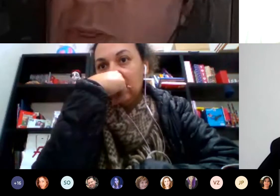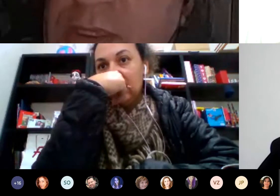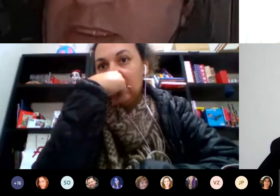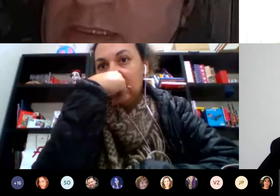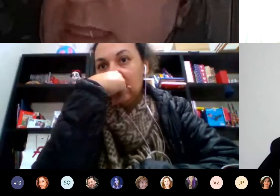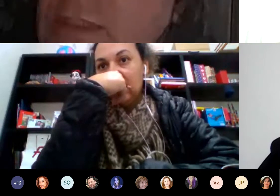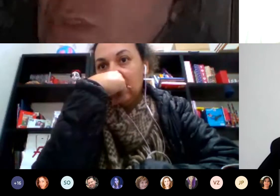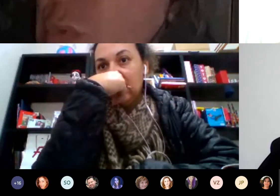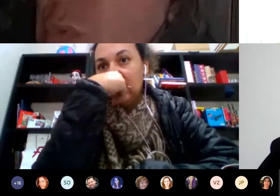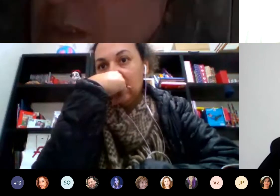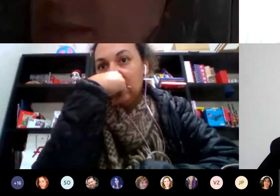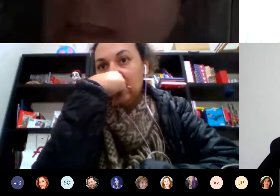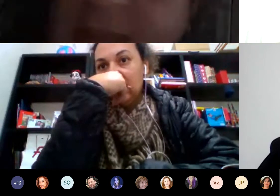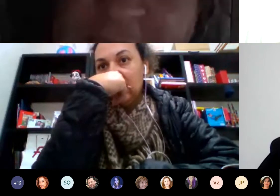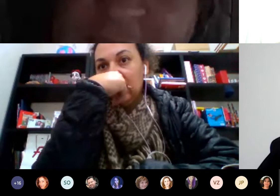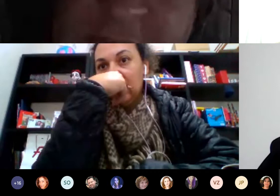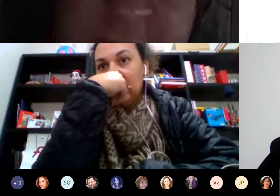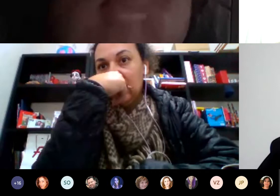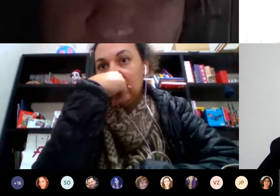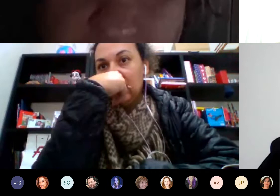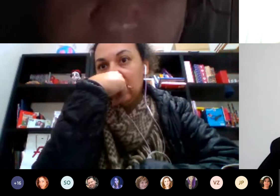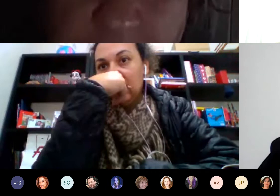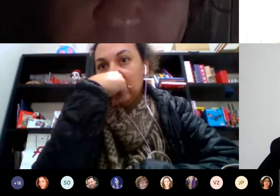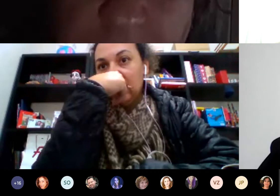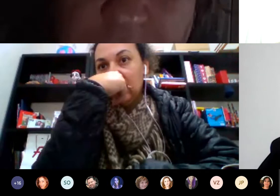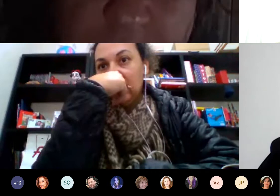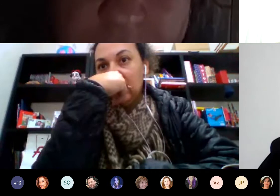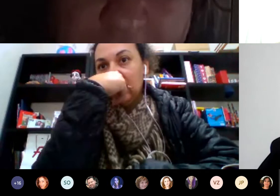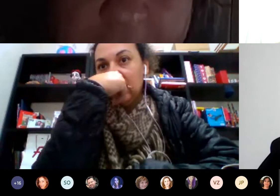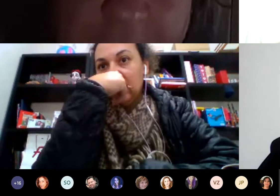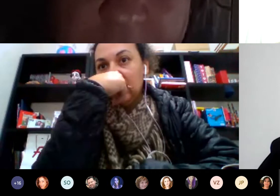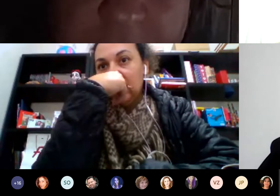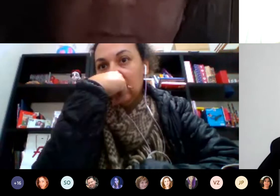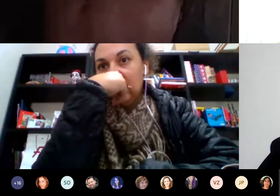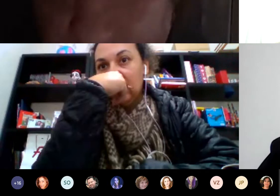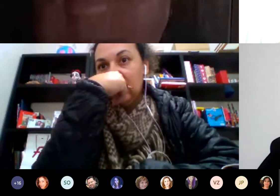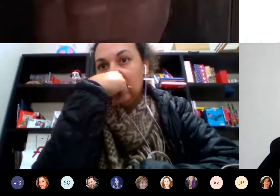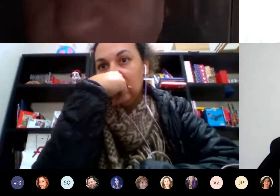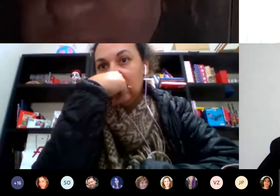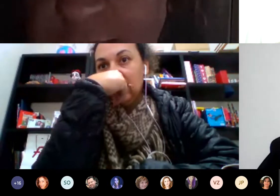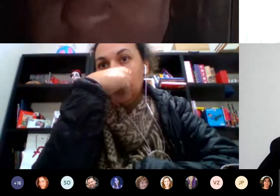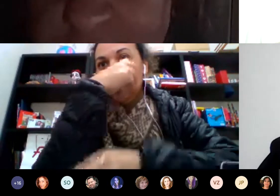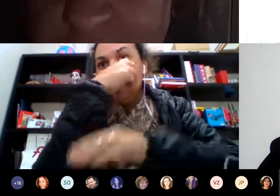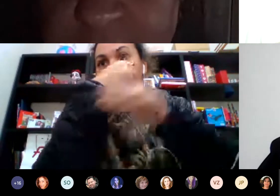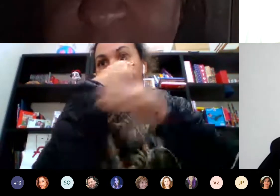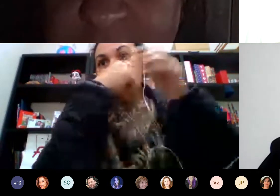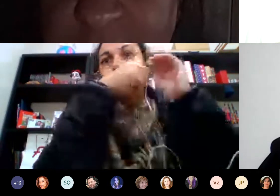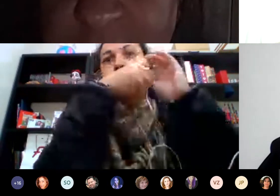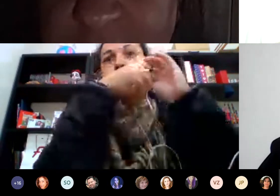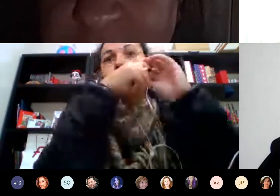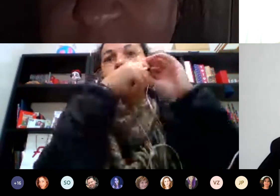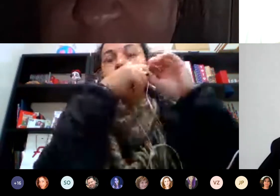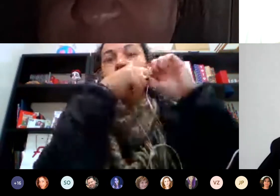de relações exclui os interesses, não, claro que não, ao contrário. Mas o que significa?